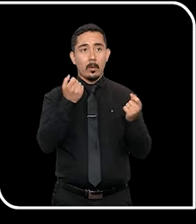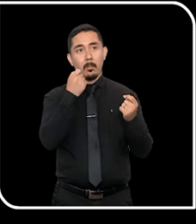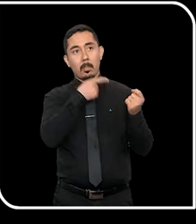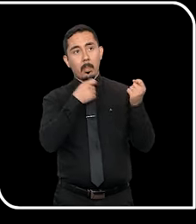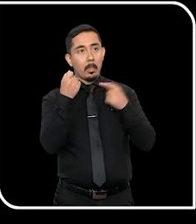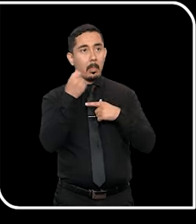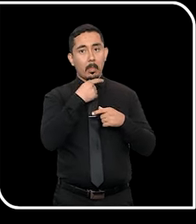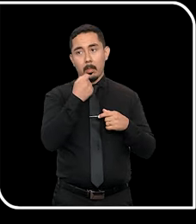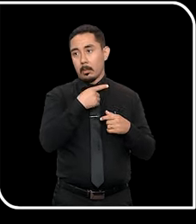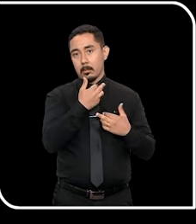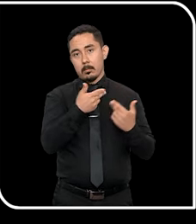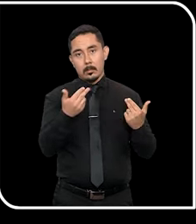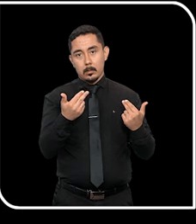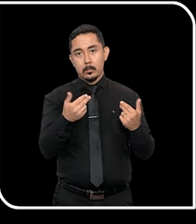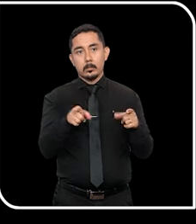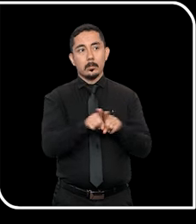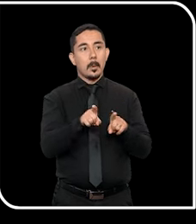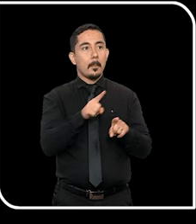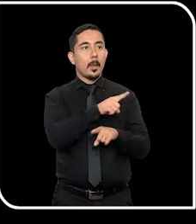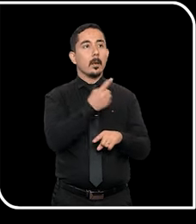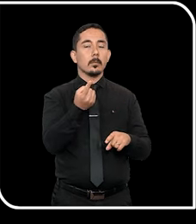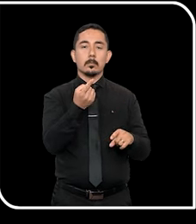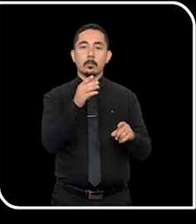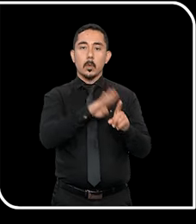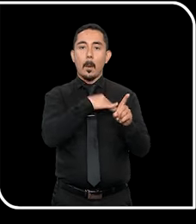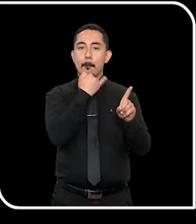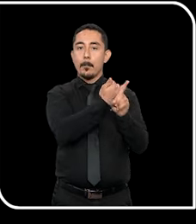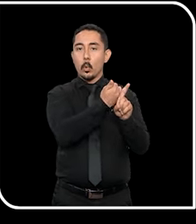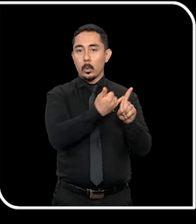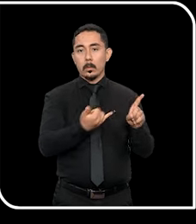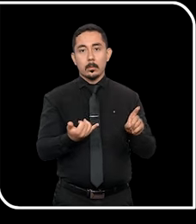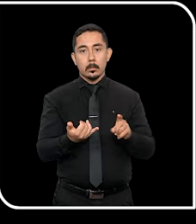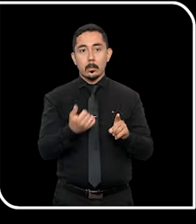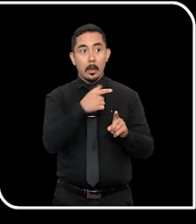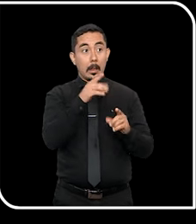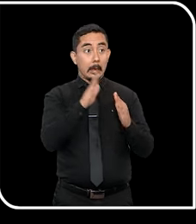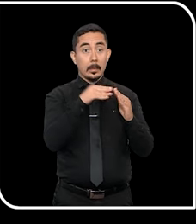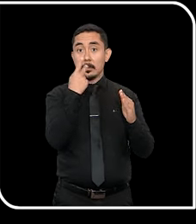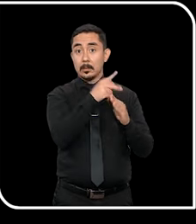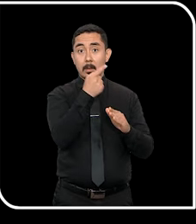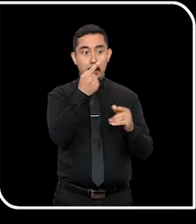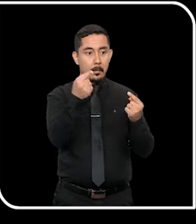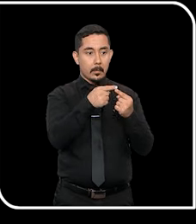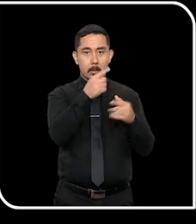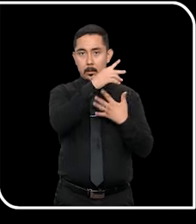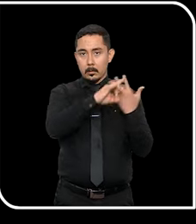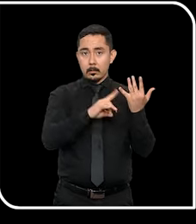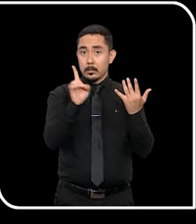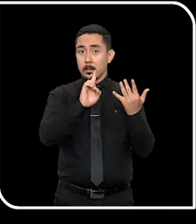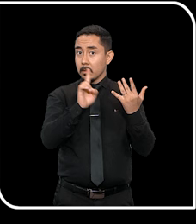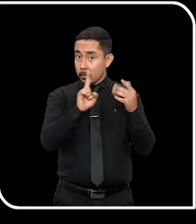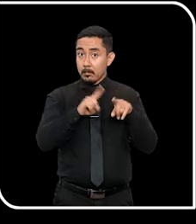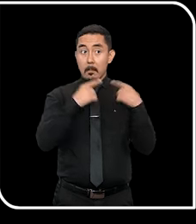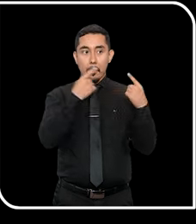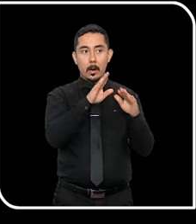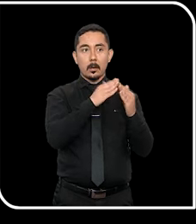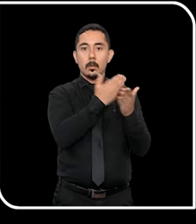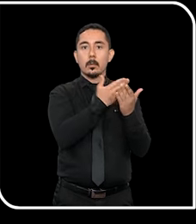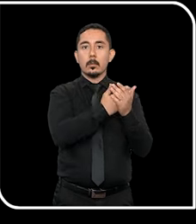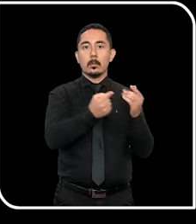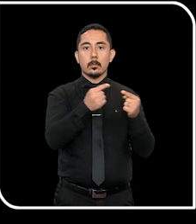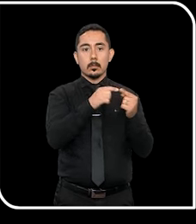debochavam faz um bullying ele diz que na casa dele ele não era visto como uma pessoa com deficiência mas que na escola o